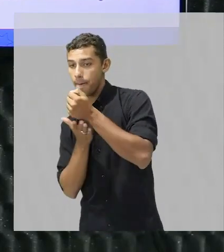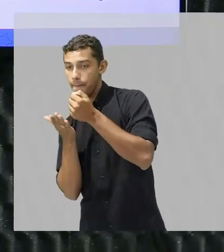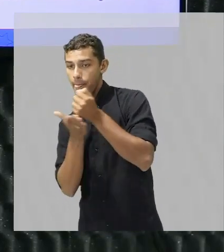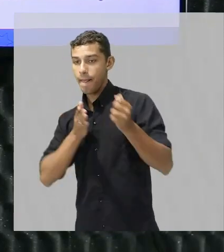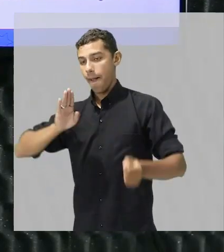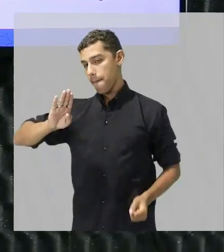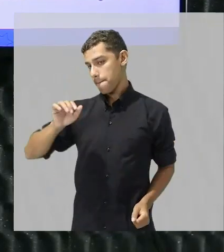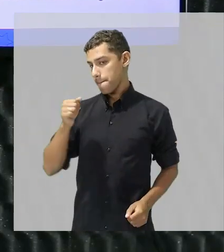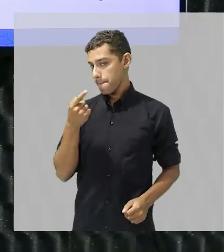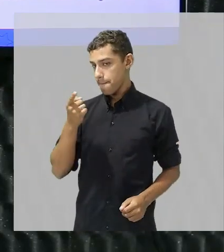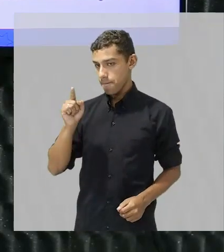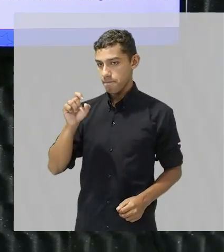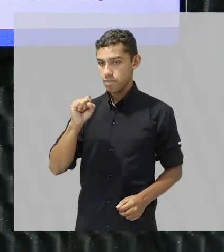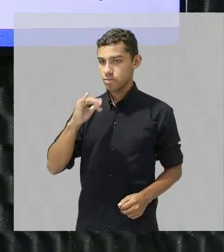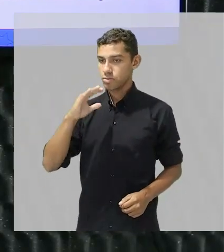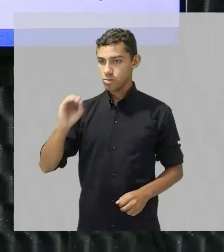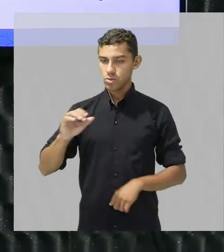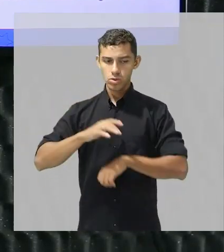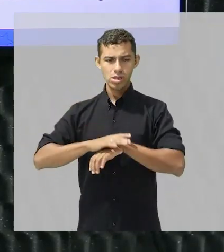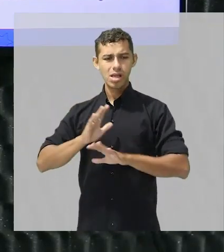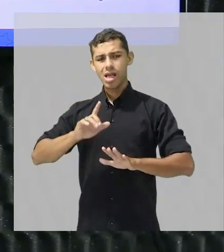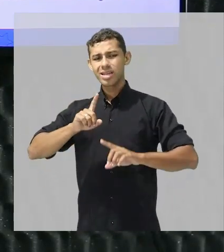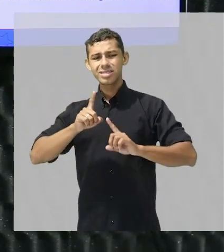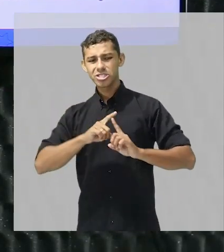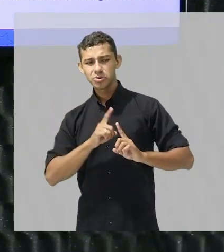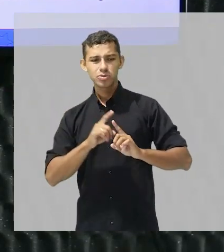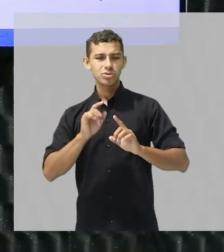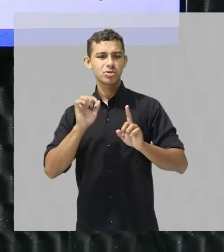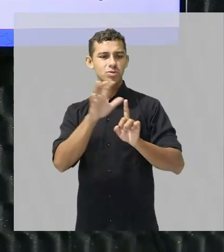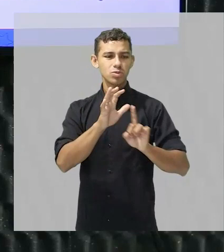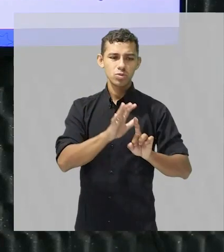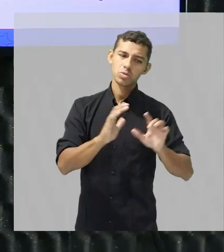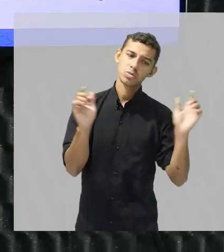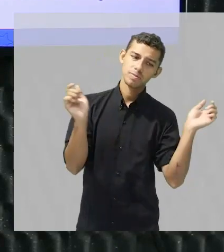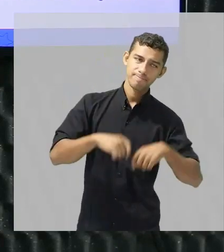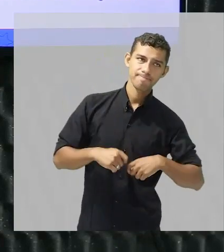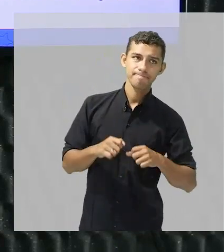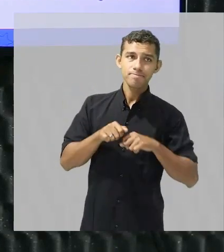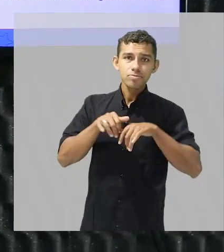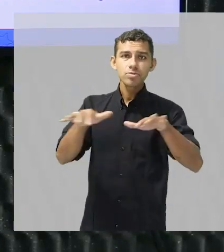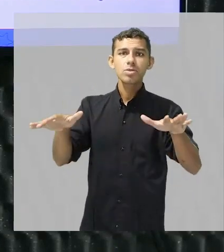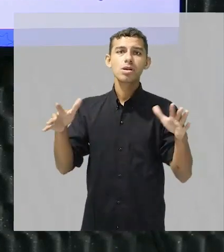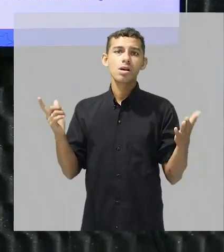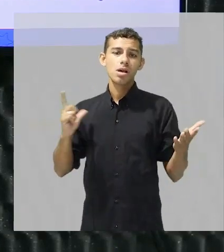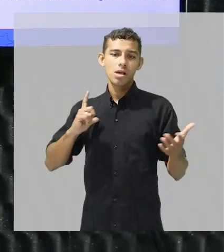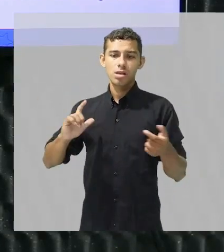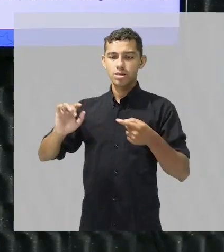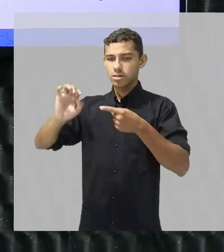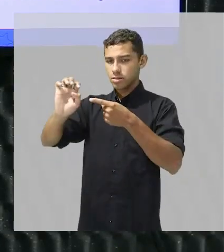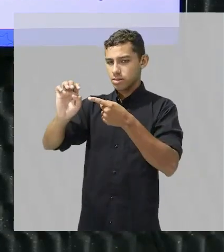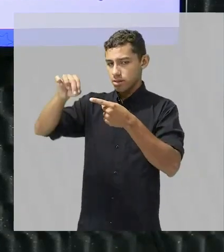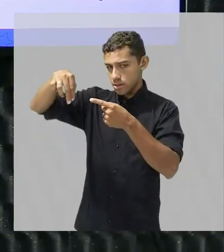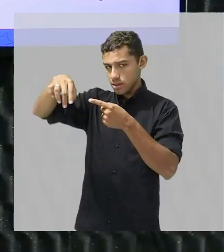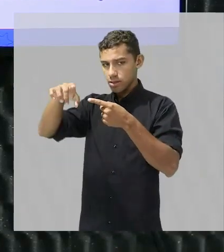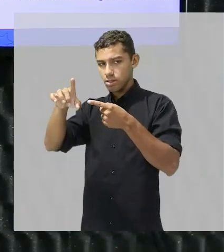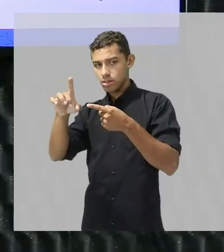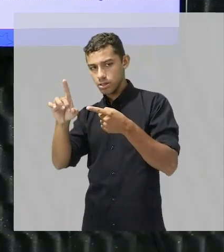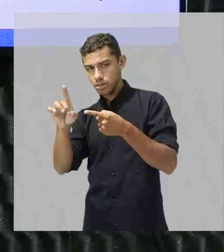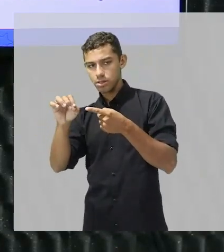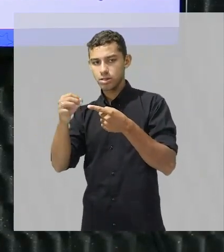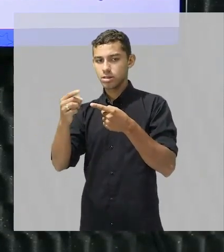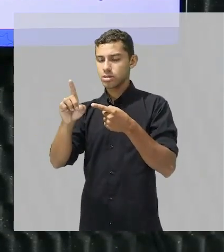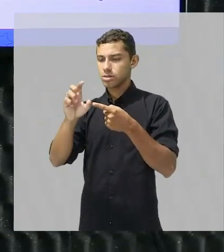pH influencia o local onde essa glândula vai liberar, as glândulas endócrinas